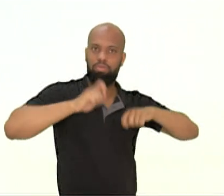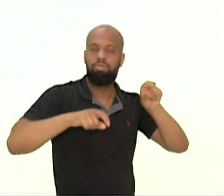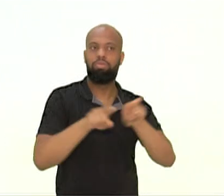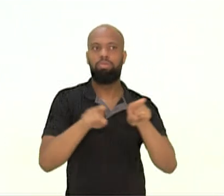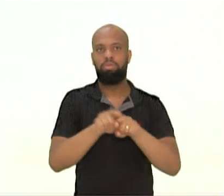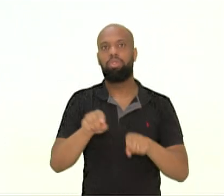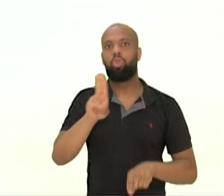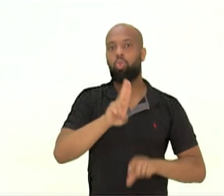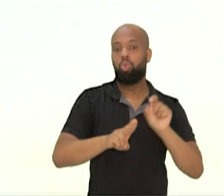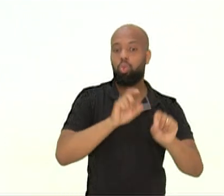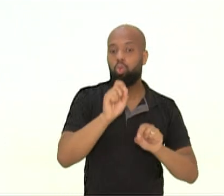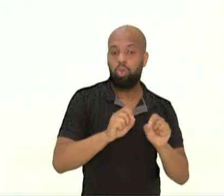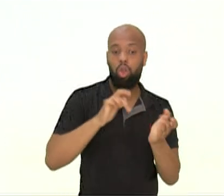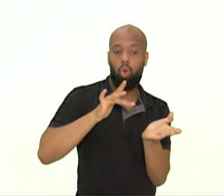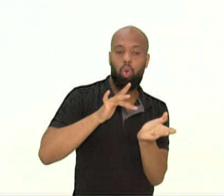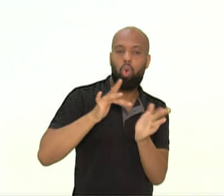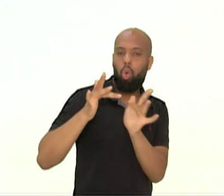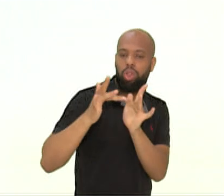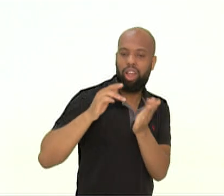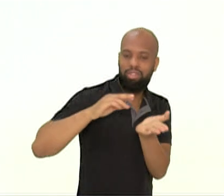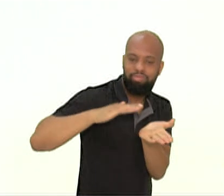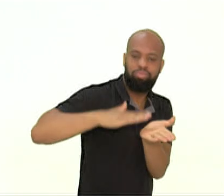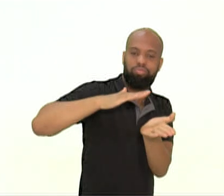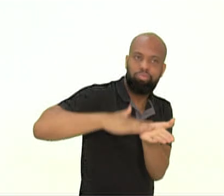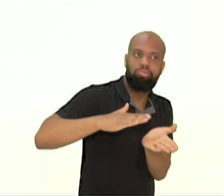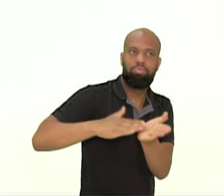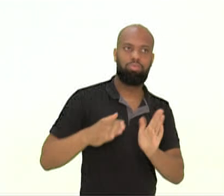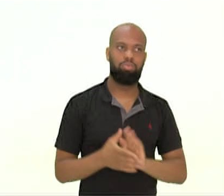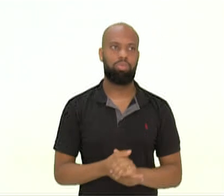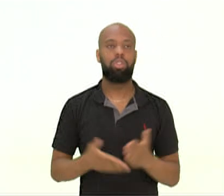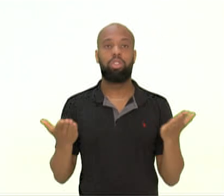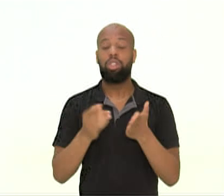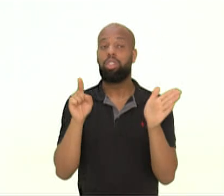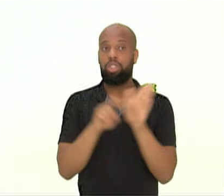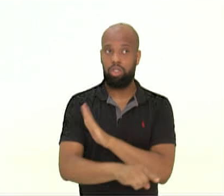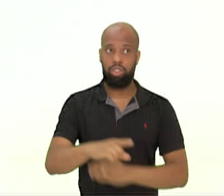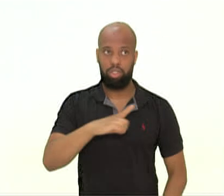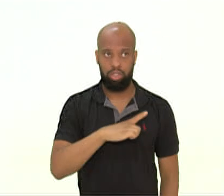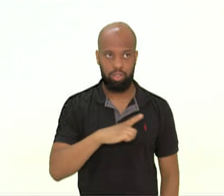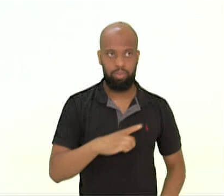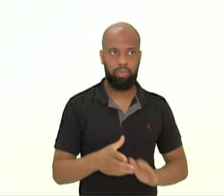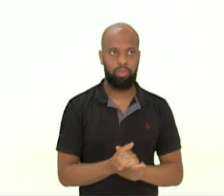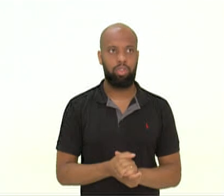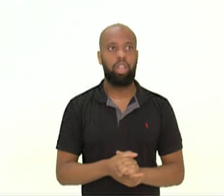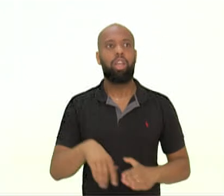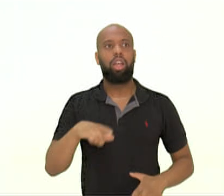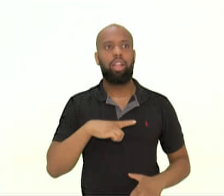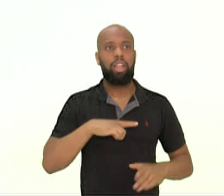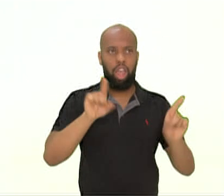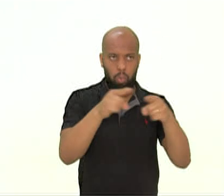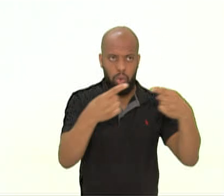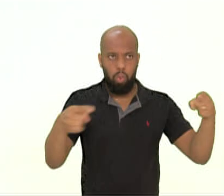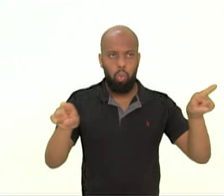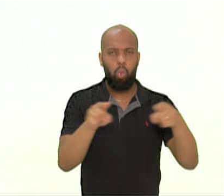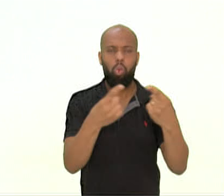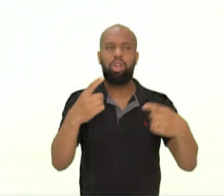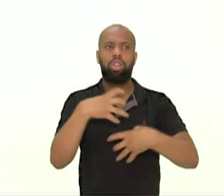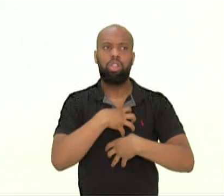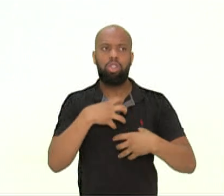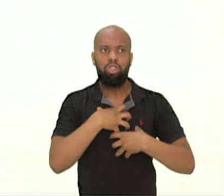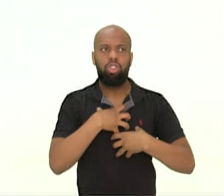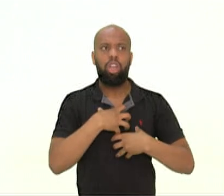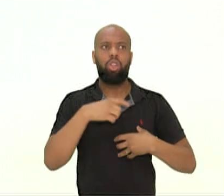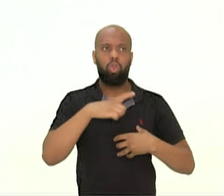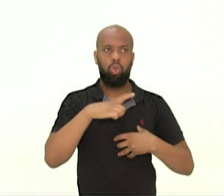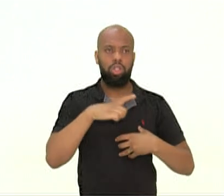intermédio de impacto, ok? Então vamos avançar ali. Mais um quiz. Fala ali, ó. Uma determinada música é tocada de